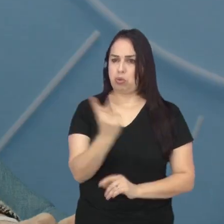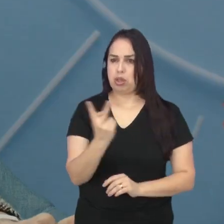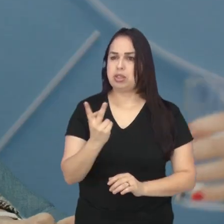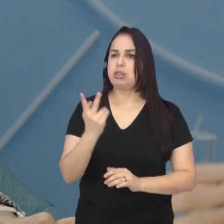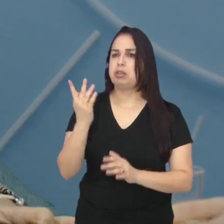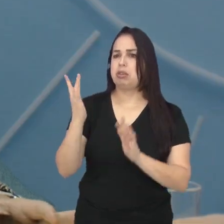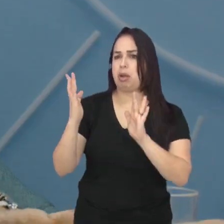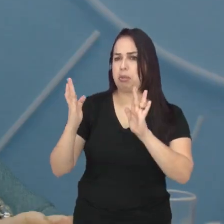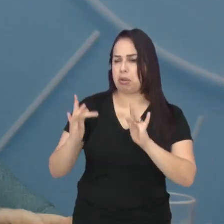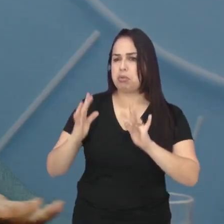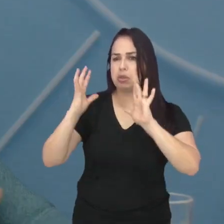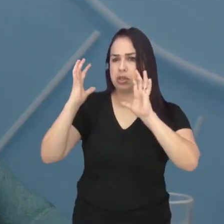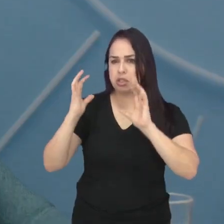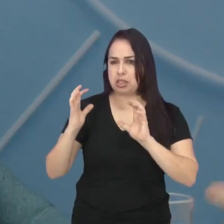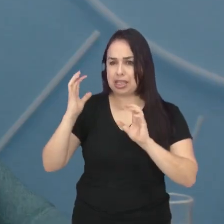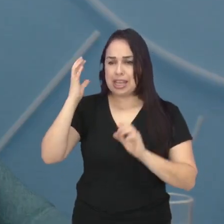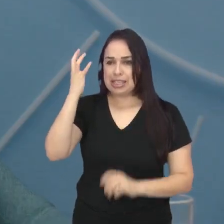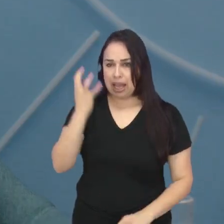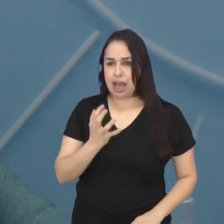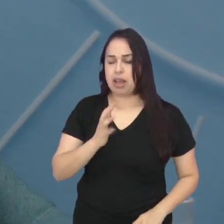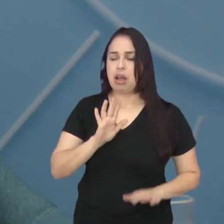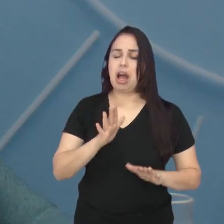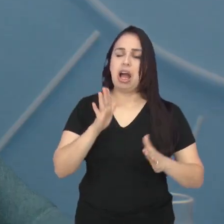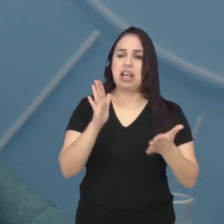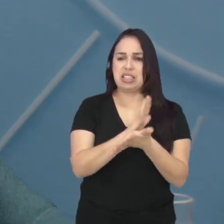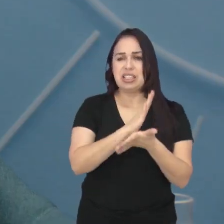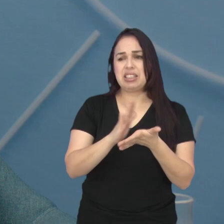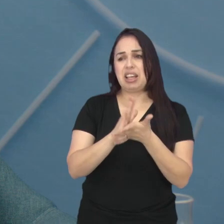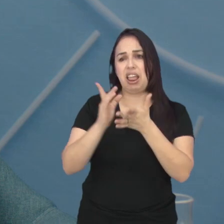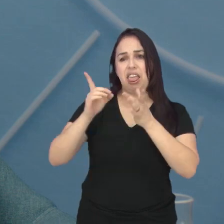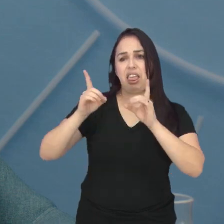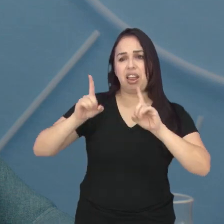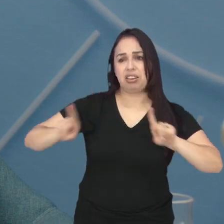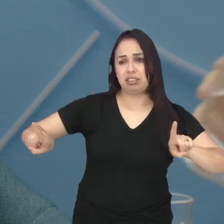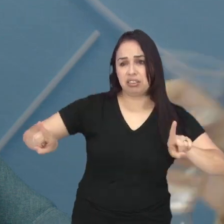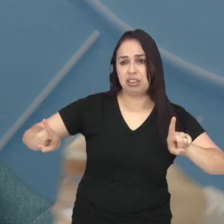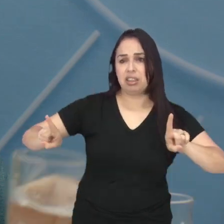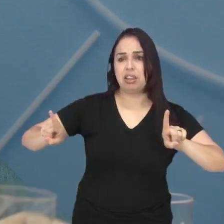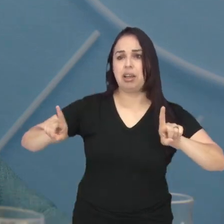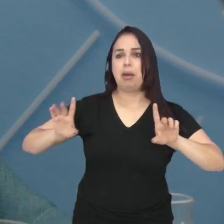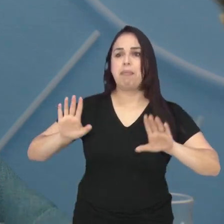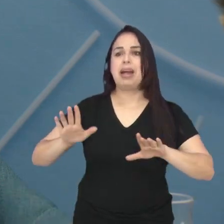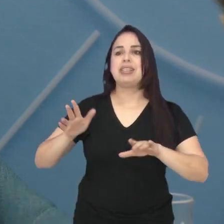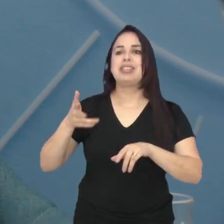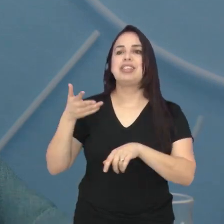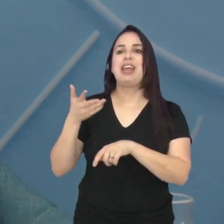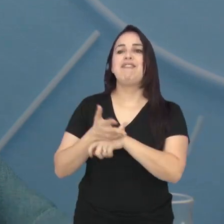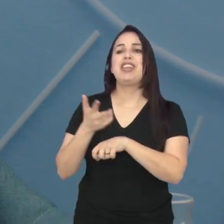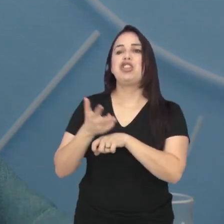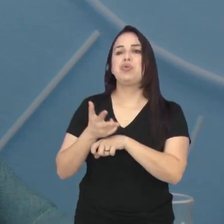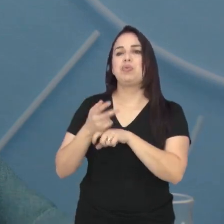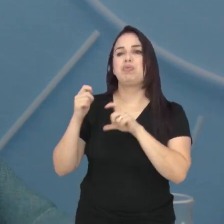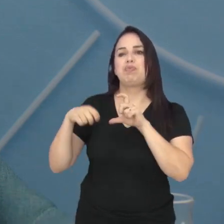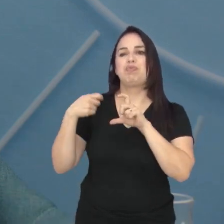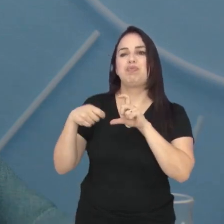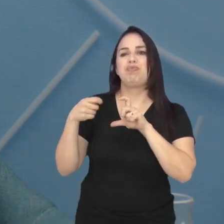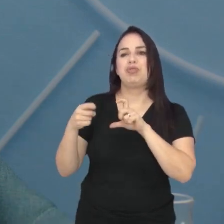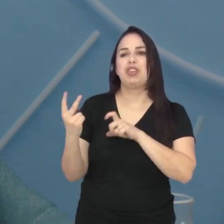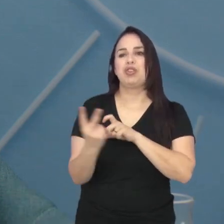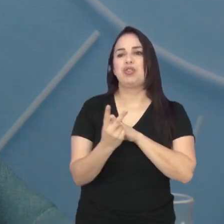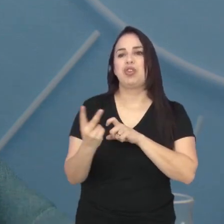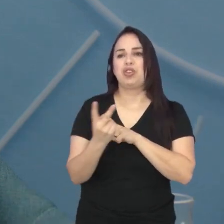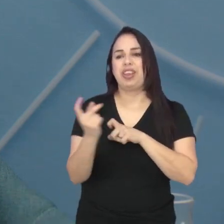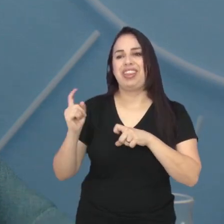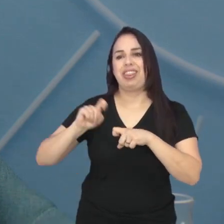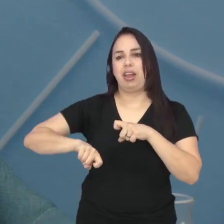sério, e algumas vezes ela pensava em terminar a relação, mas eles tinham feito vídeos íntimos dos dois, e